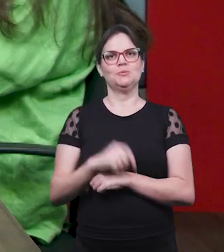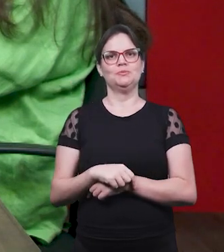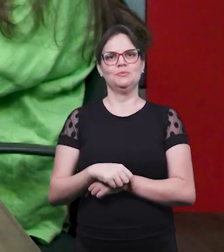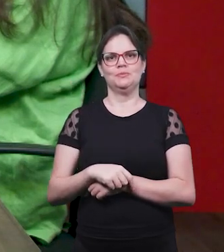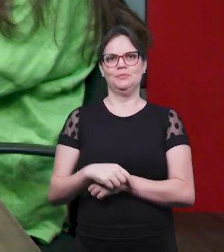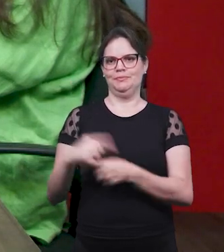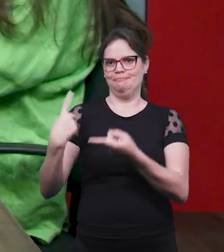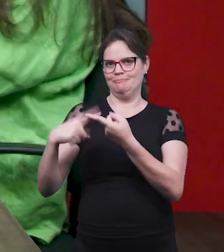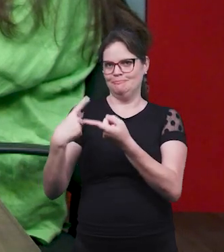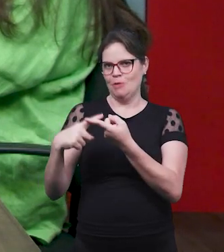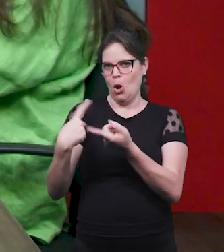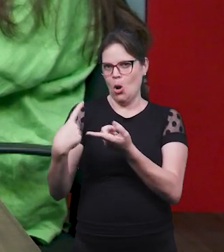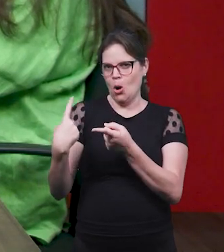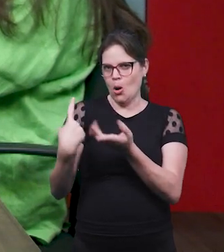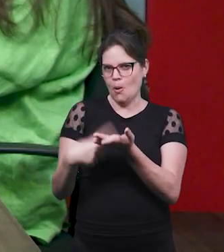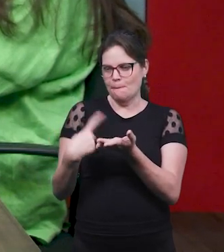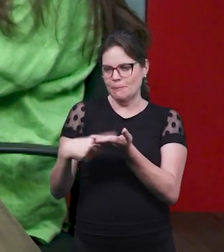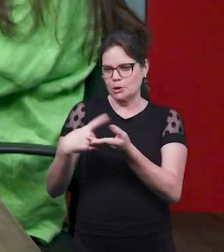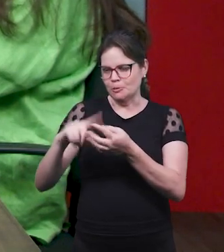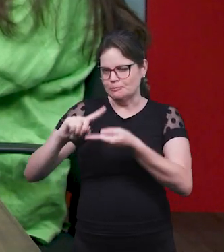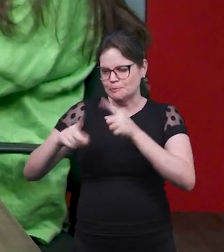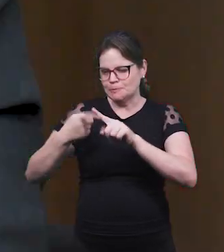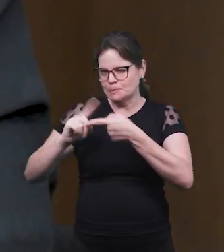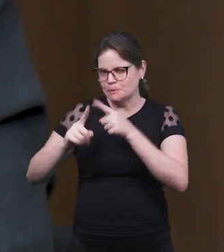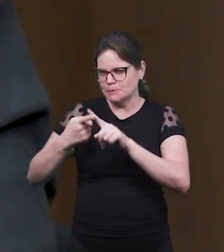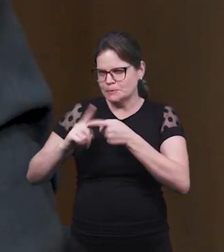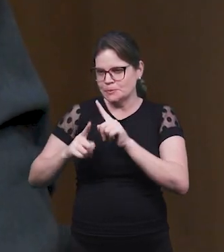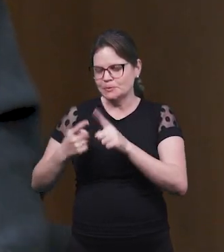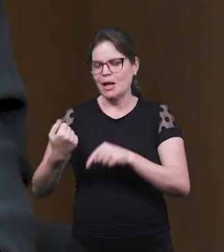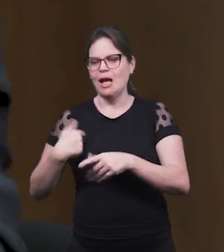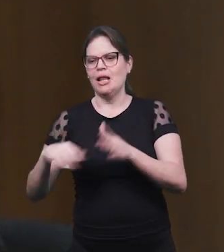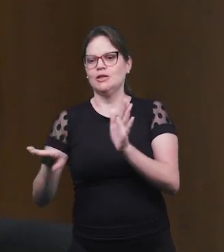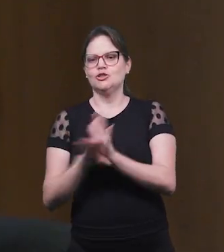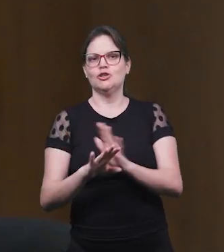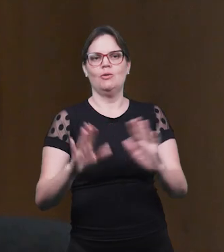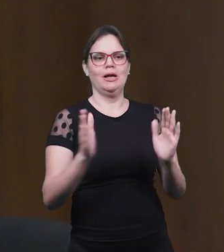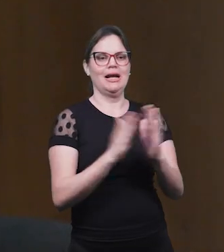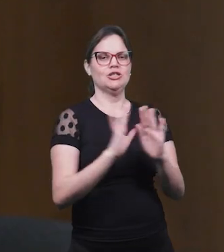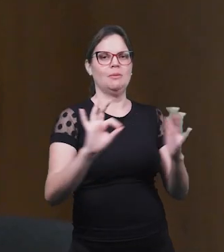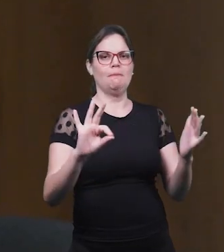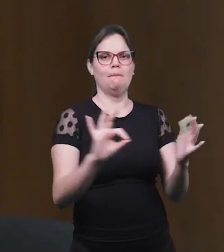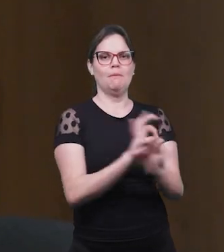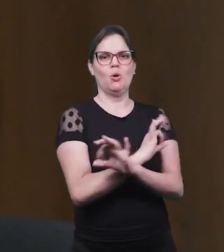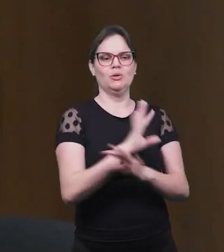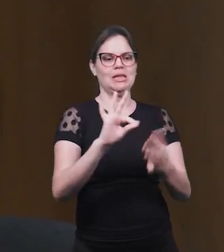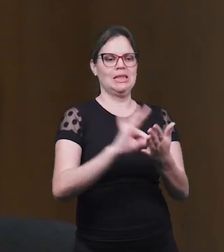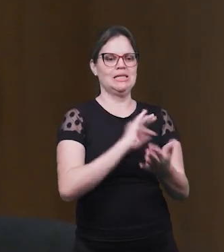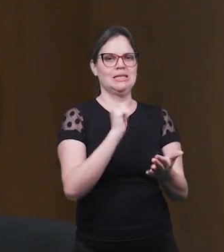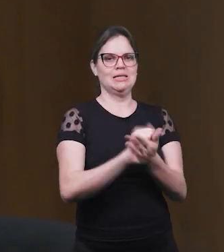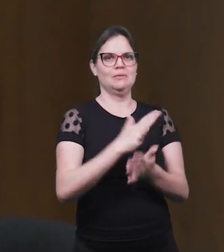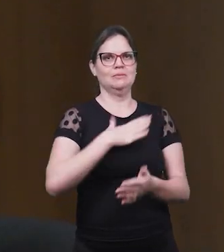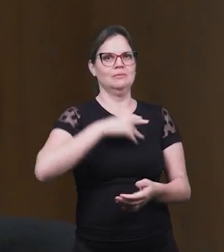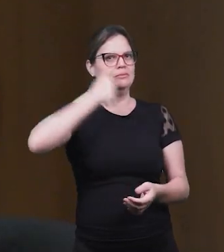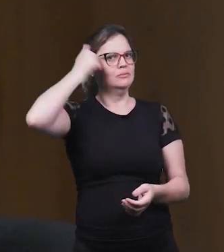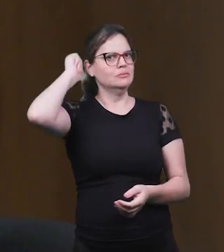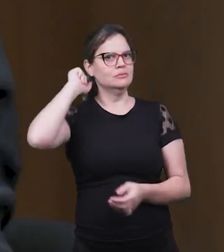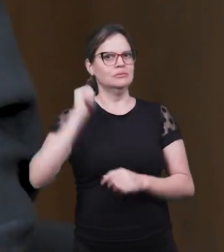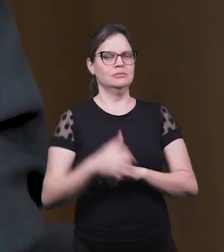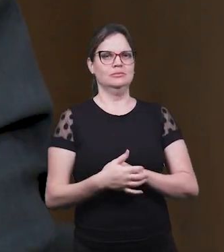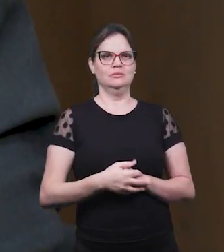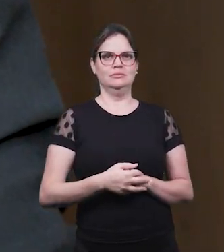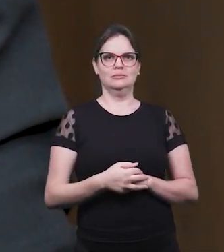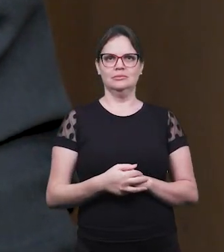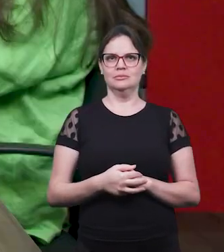fizeram um conluio. Combinadinhas. Exatamente. E ela chegou em casa com a inscrição no vestibular. Uma e organização assim, de sucesso. De sucesso. Sogra,